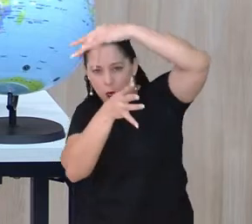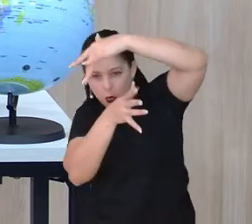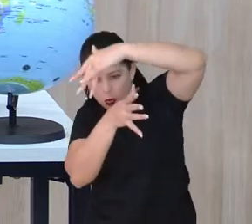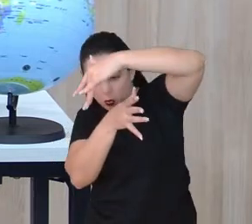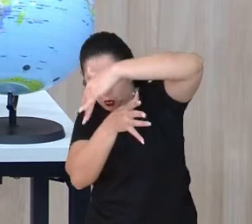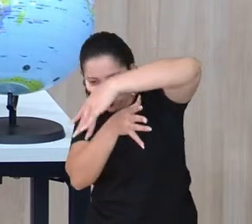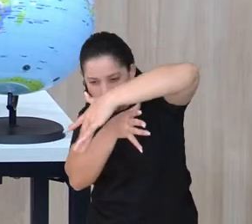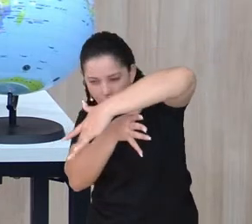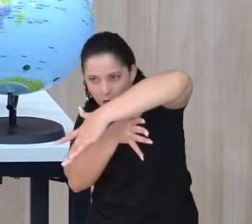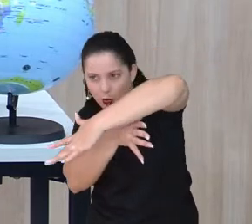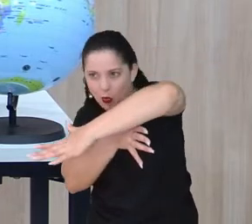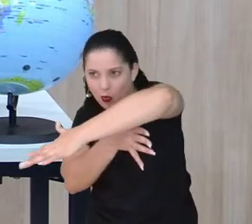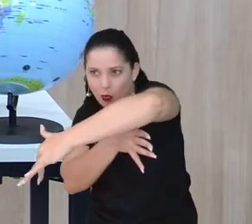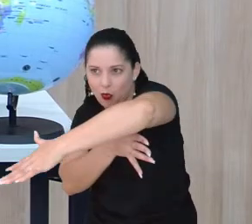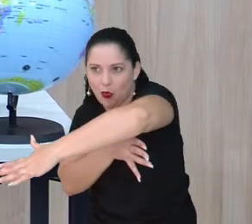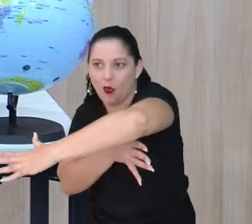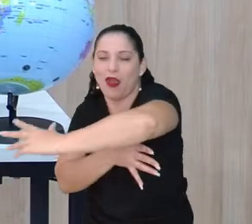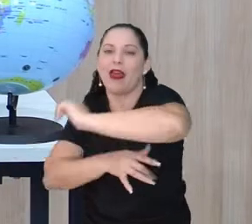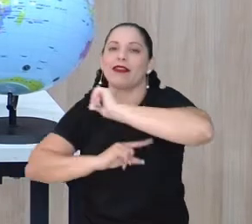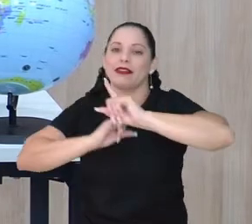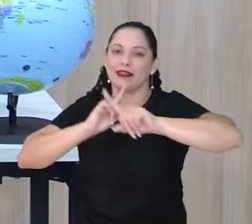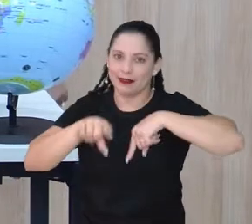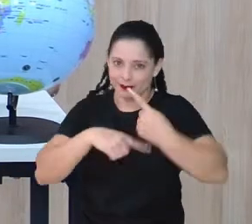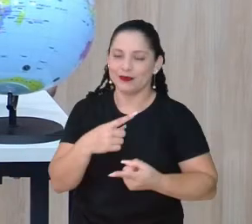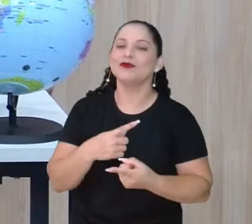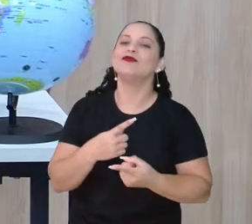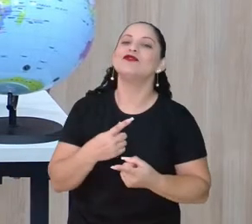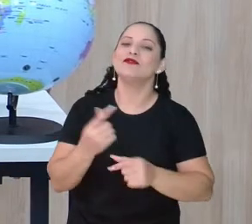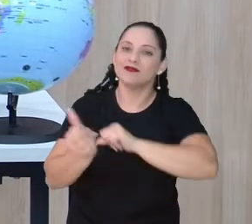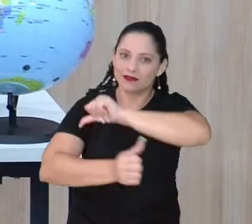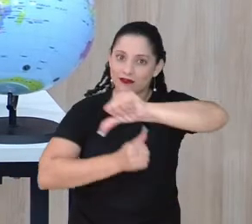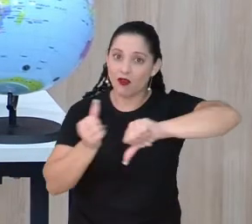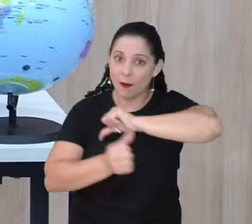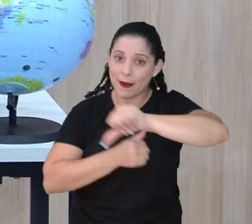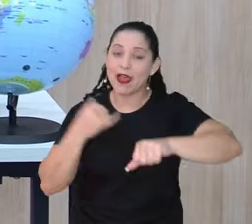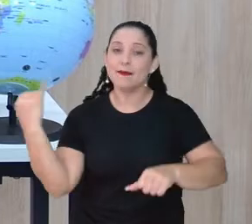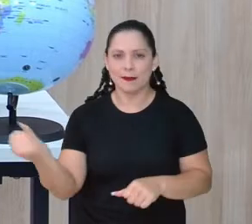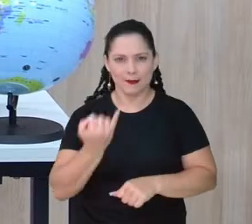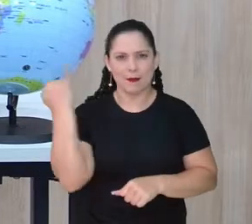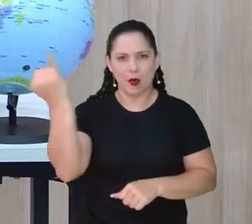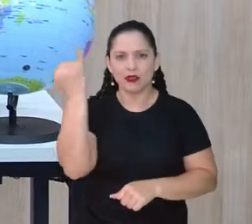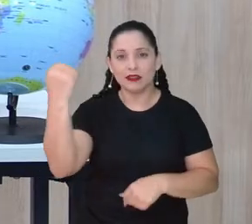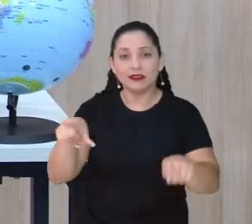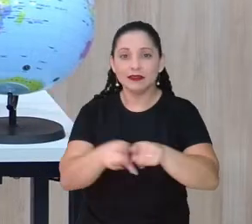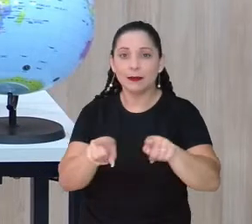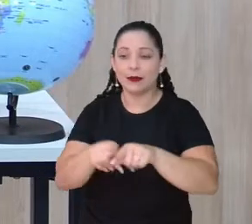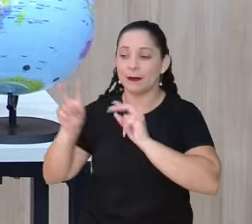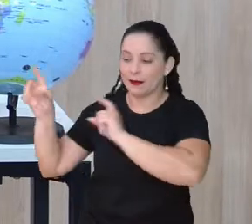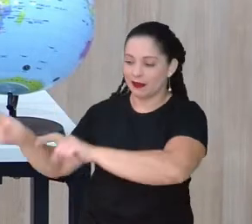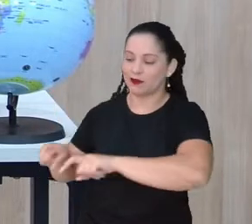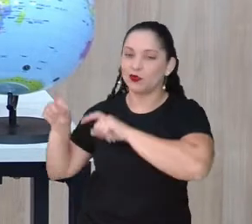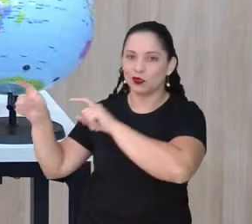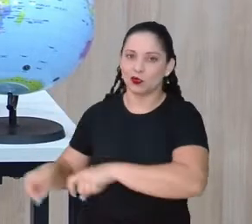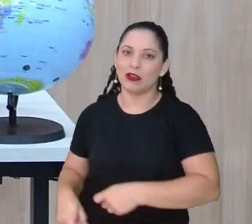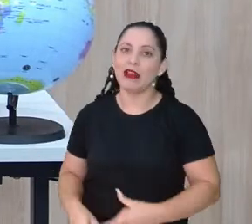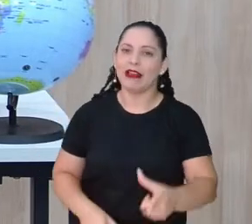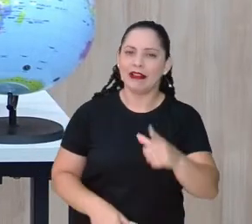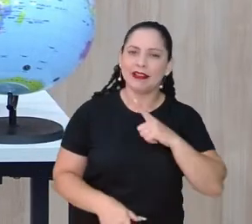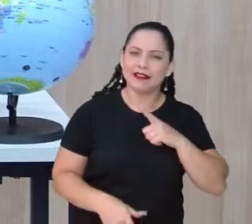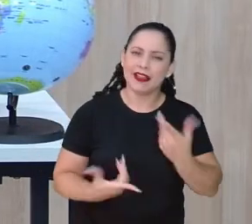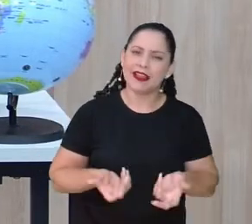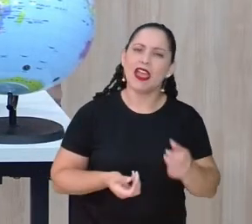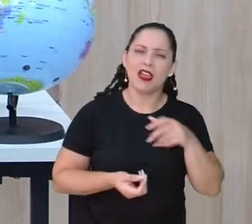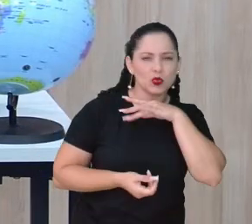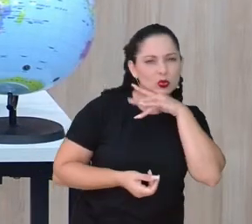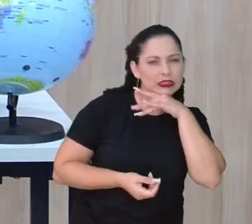uma grande quantidade de minerais que vai ser importante para a agricultura. Veja que interessante. tem um lado negativo, mas também